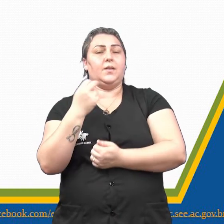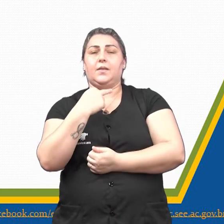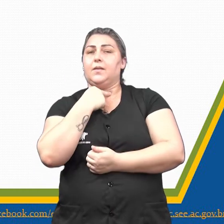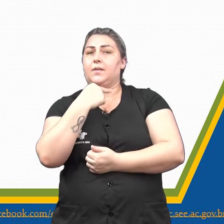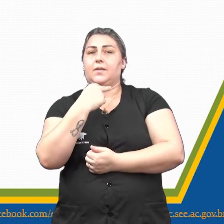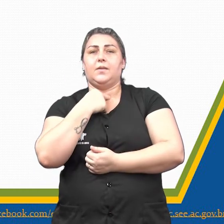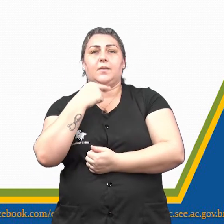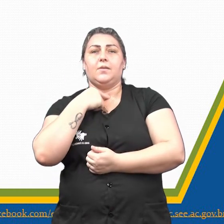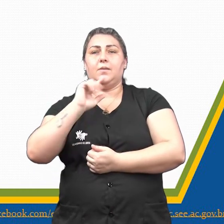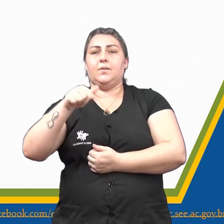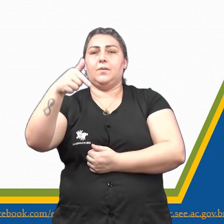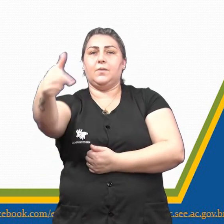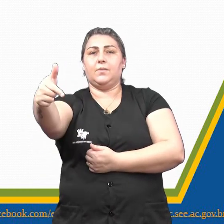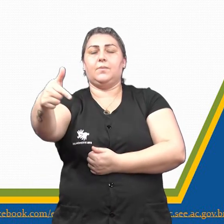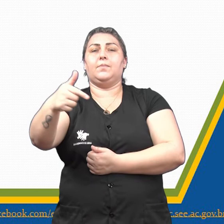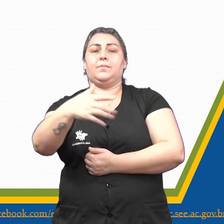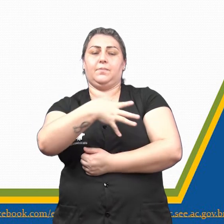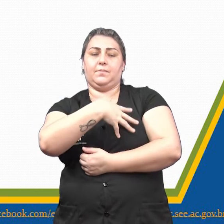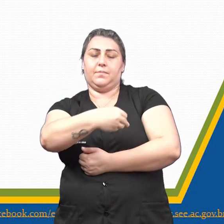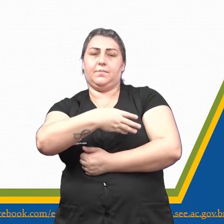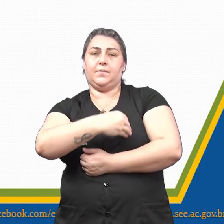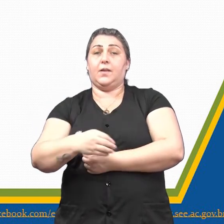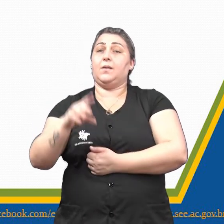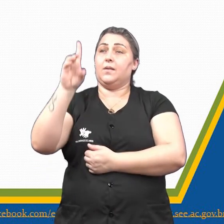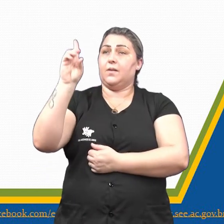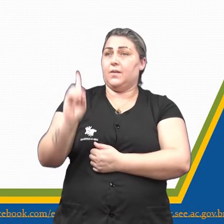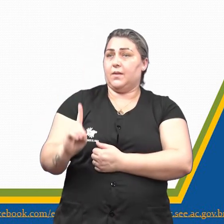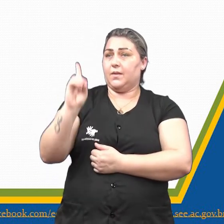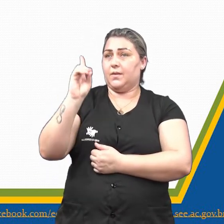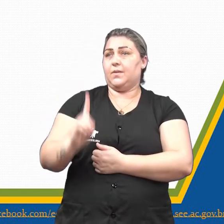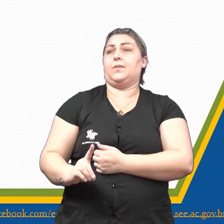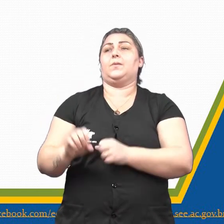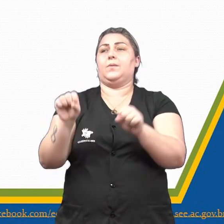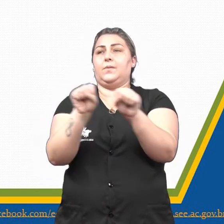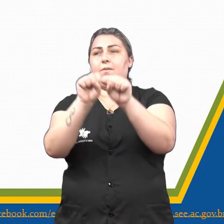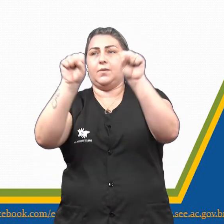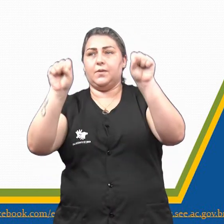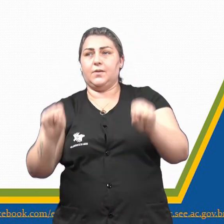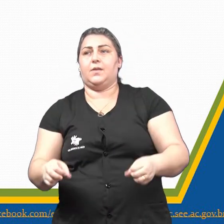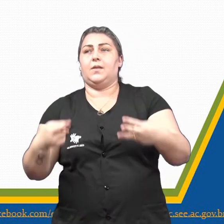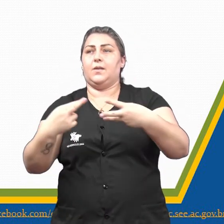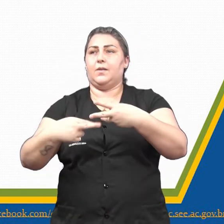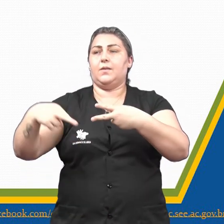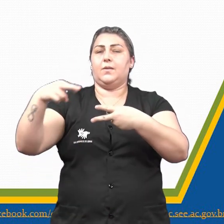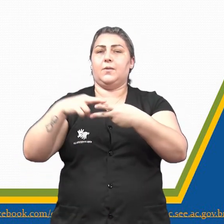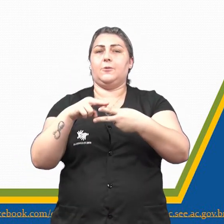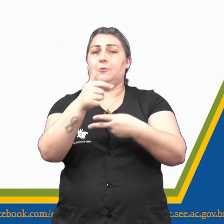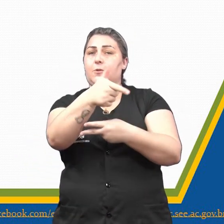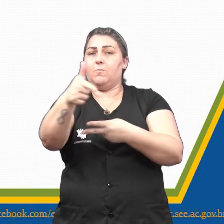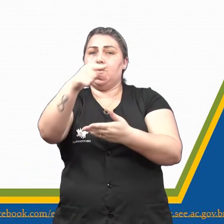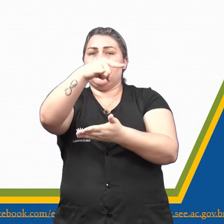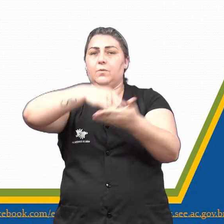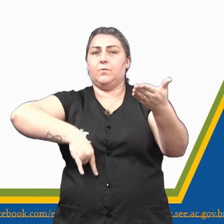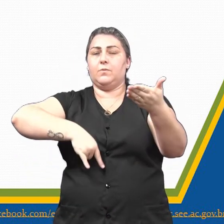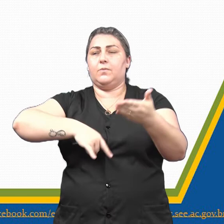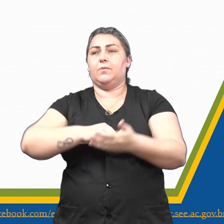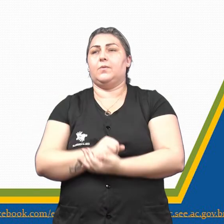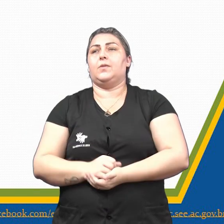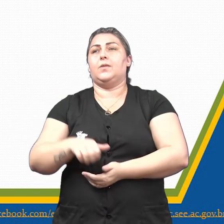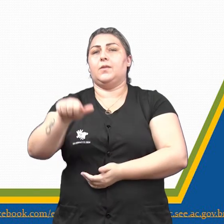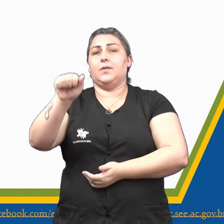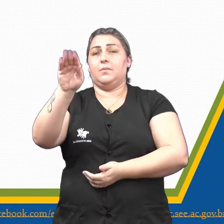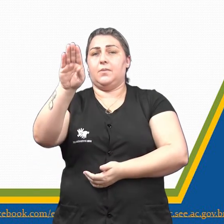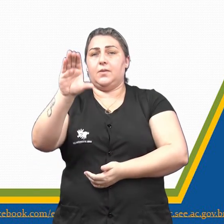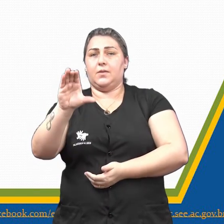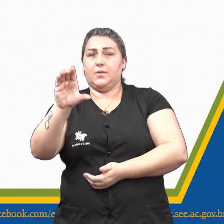ser passadas para seus herdeiros. Ou letra D, o sistema era regulamentado sem o uso de documentos. A, B, C ou